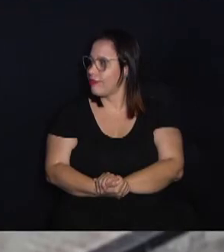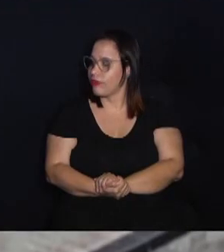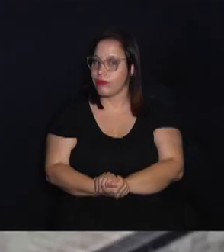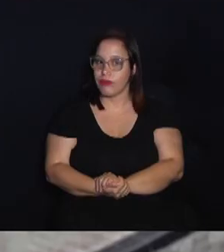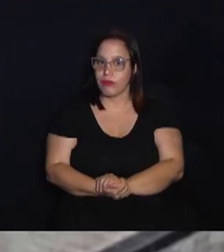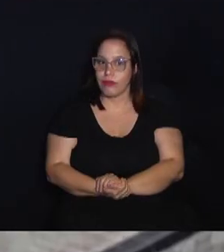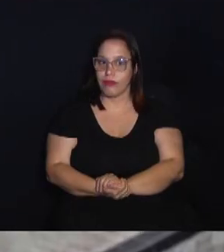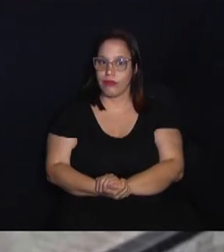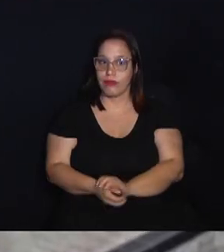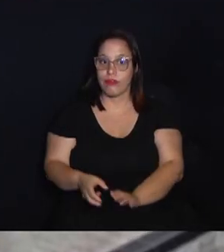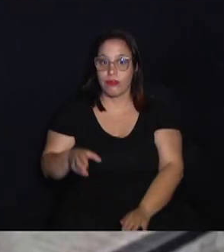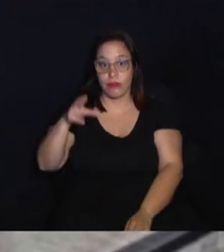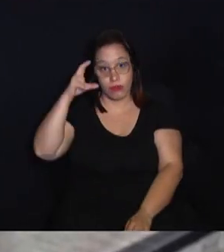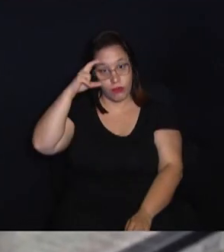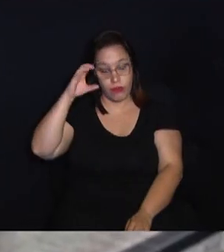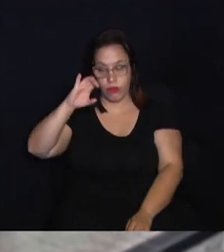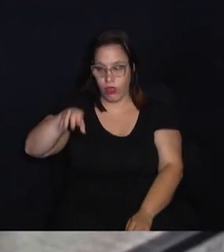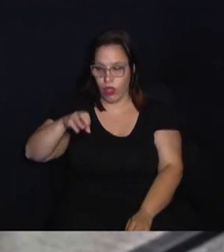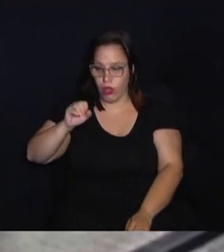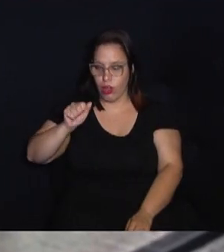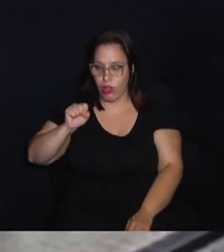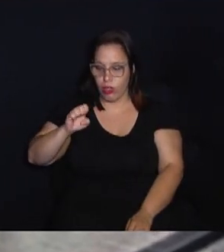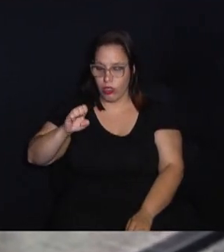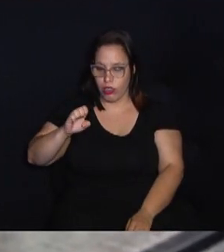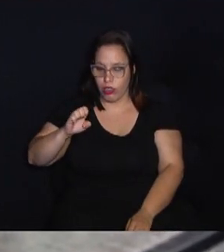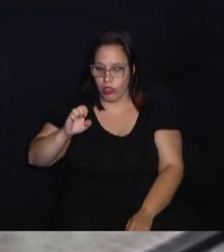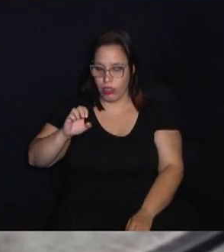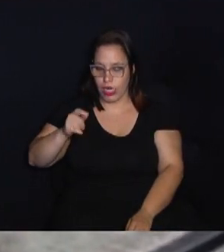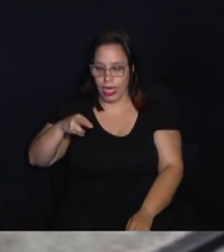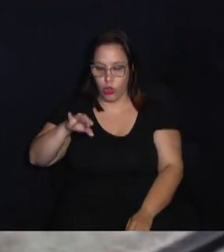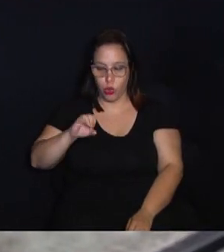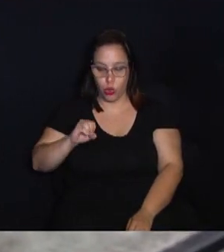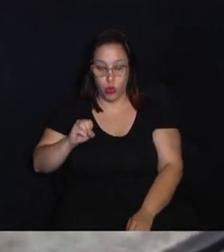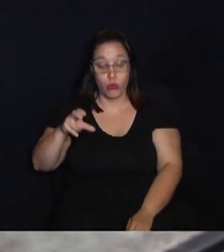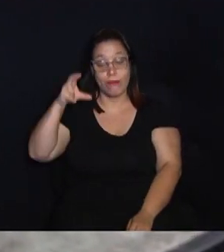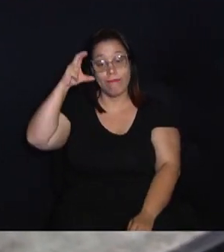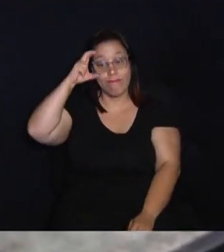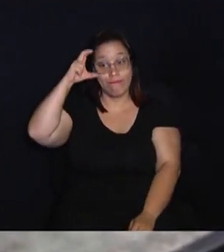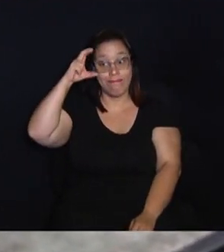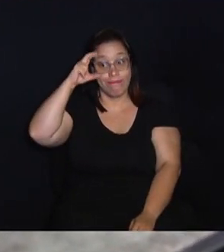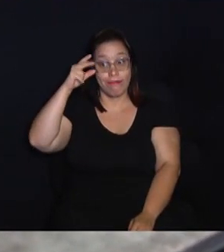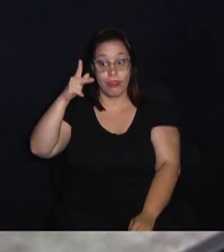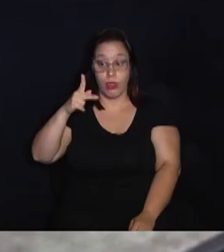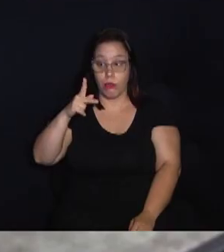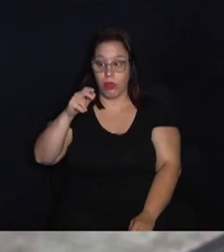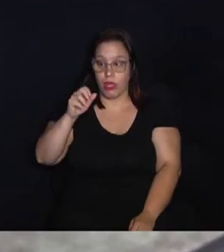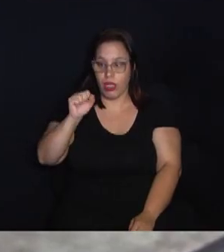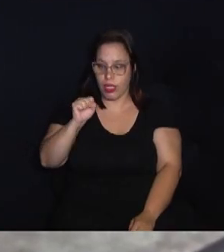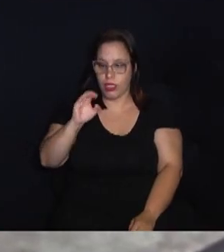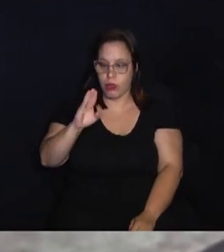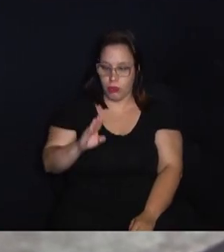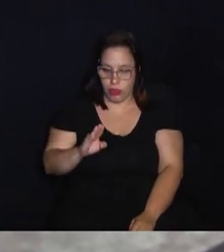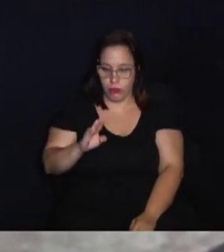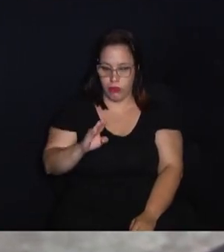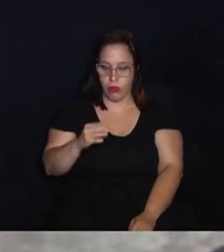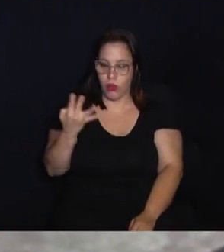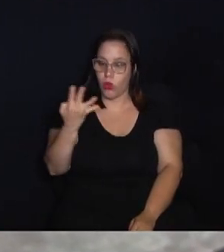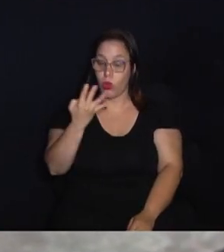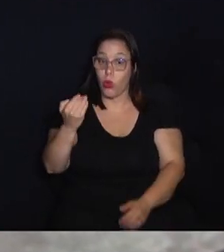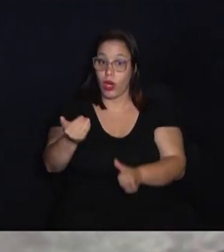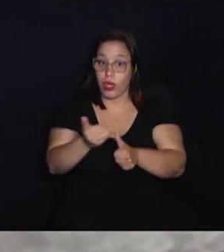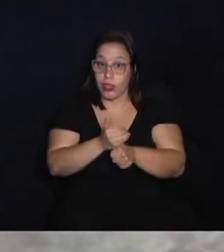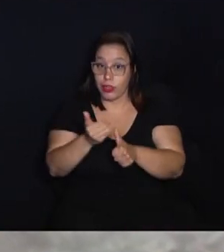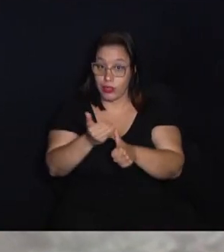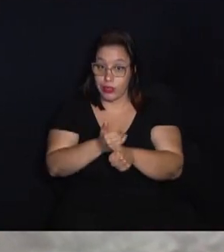José Carlos dos Santos, mais conhecido como Carlinhos Camelot, do PSB, foi eleito para o 4º